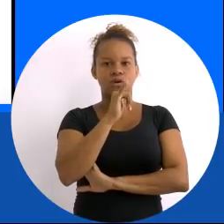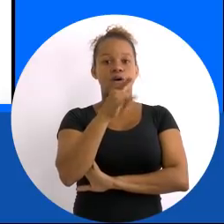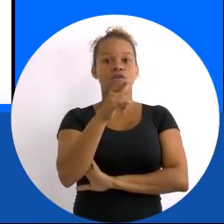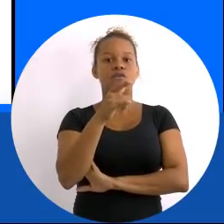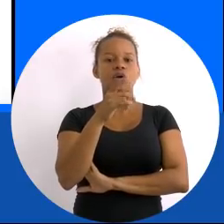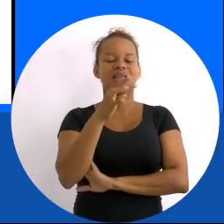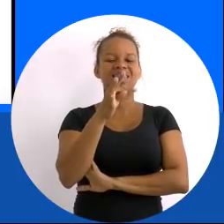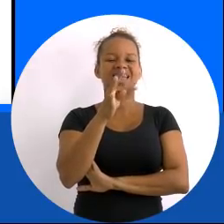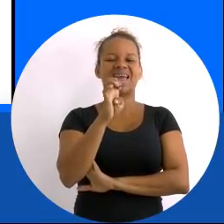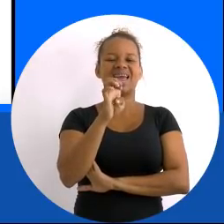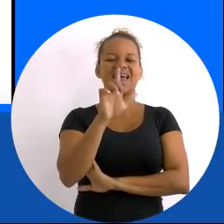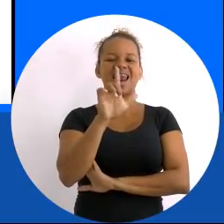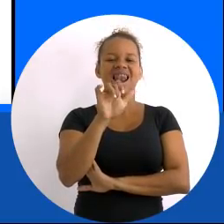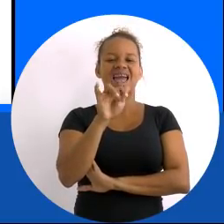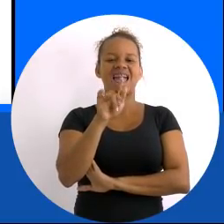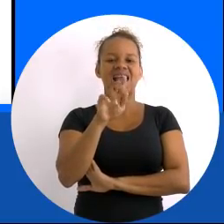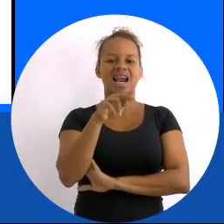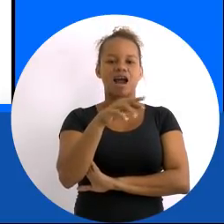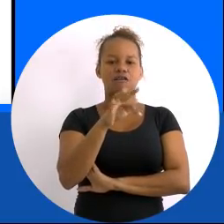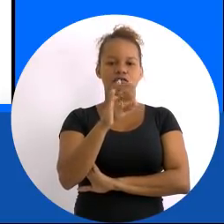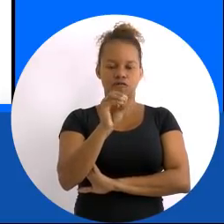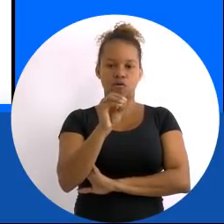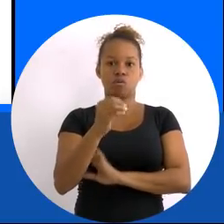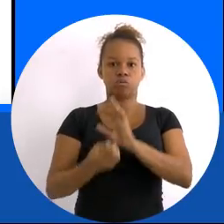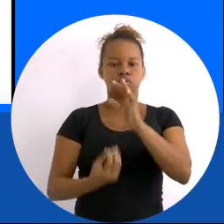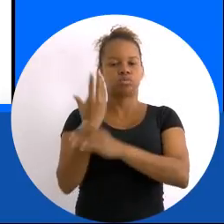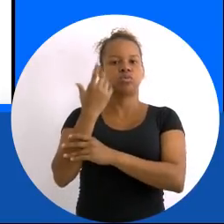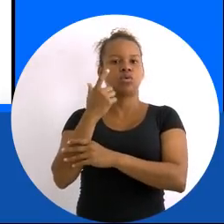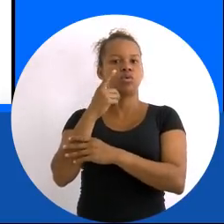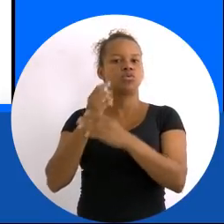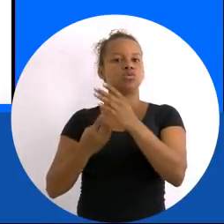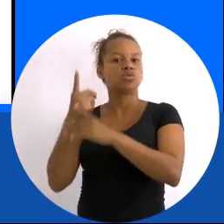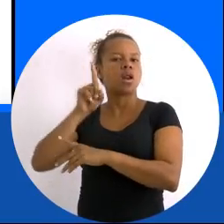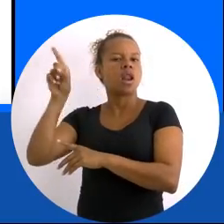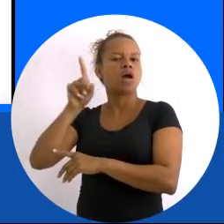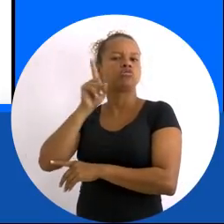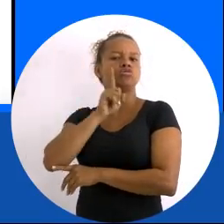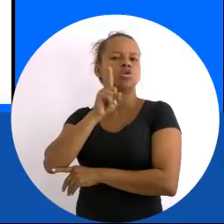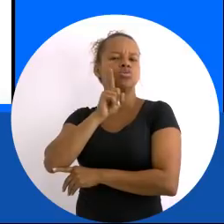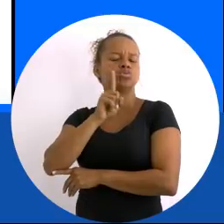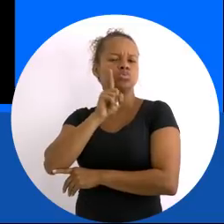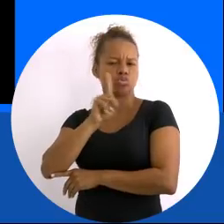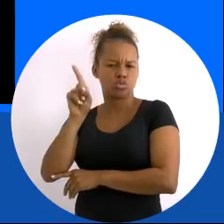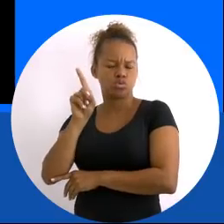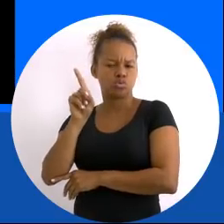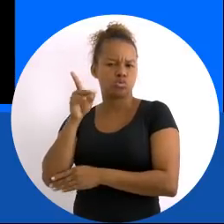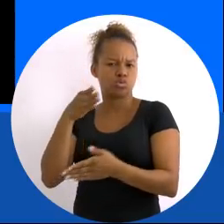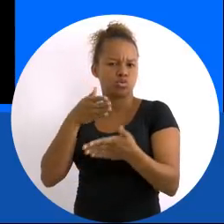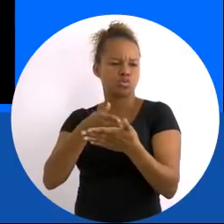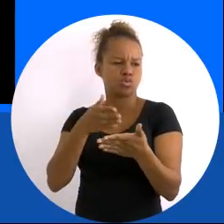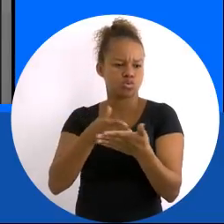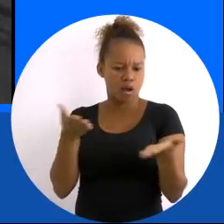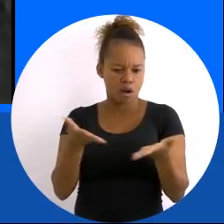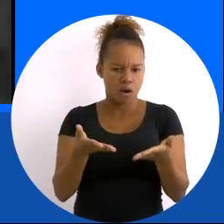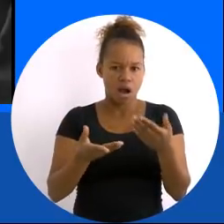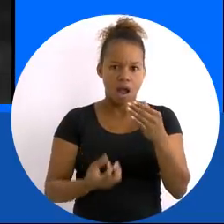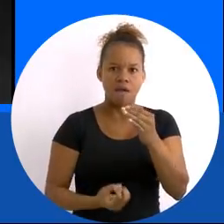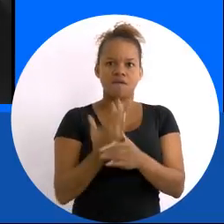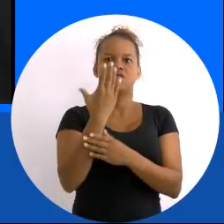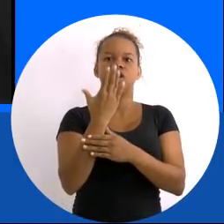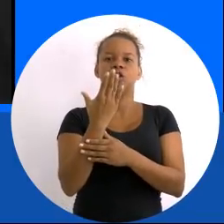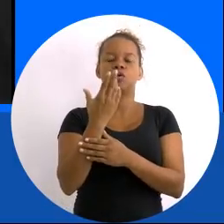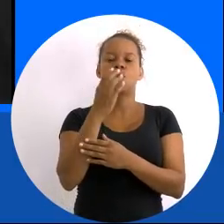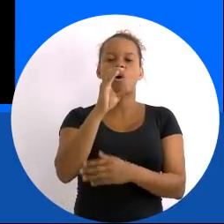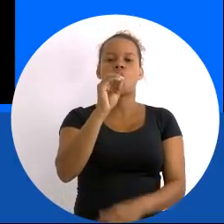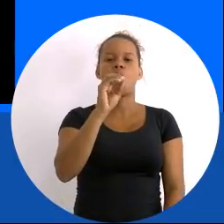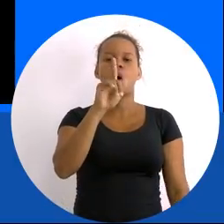o telégrafo. Foi inventado pelos americanos Joseph Henry e Samuel Morse. Esse último que, inclusive, inventou o chamado